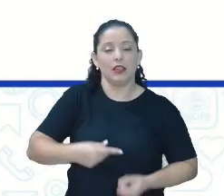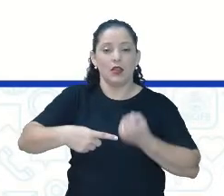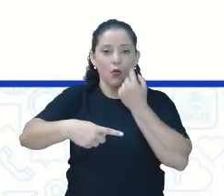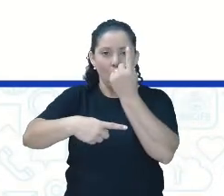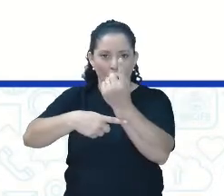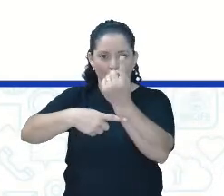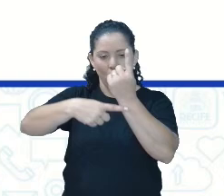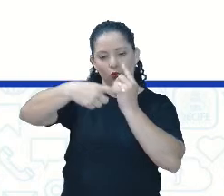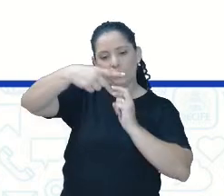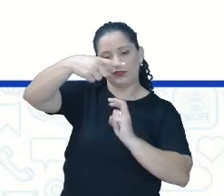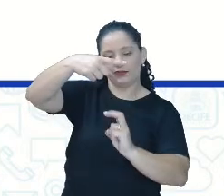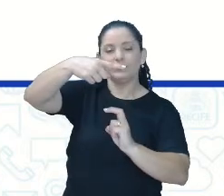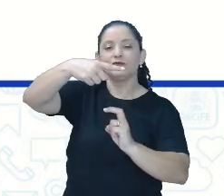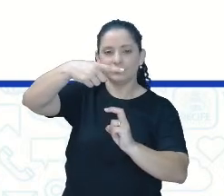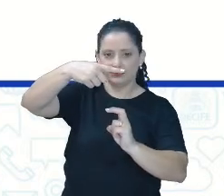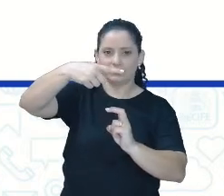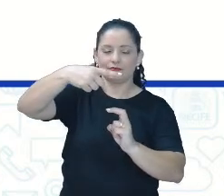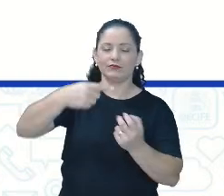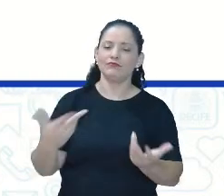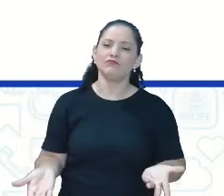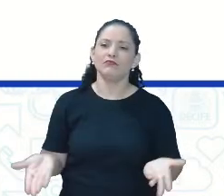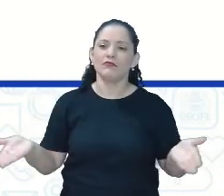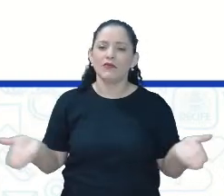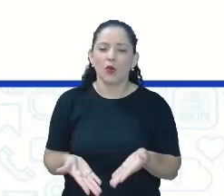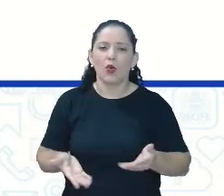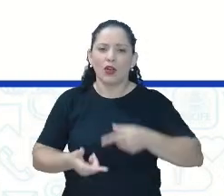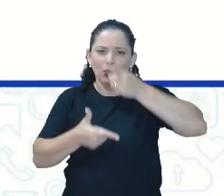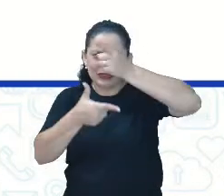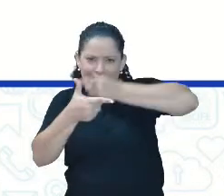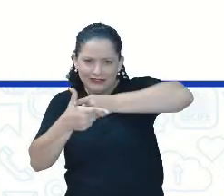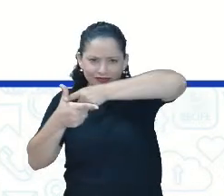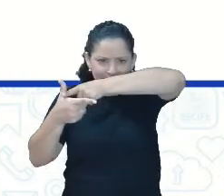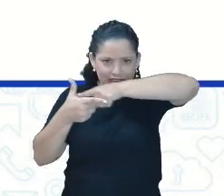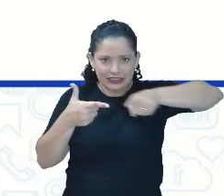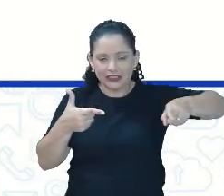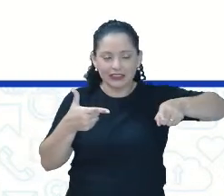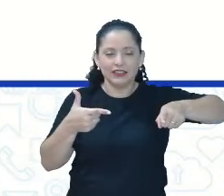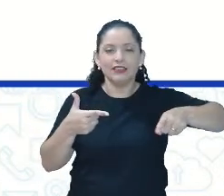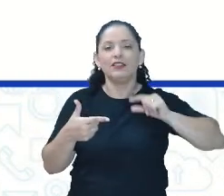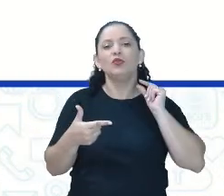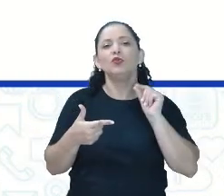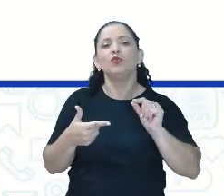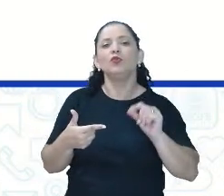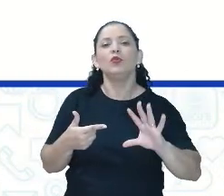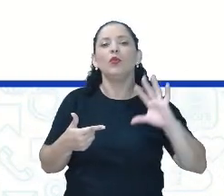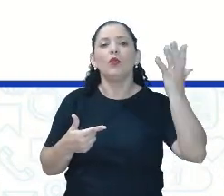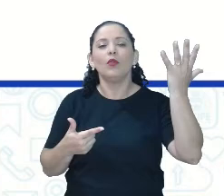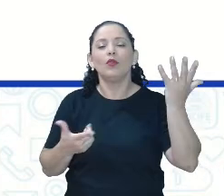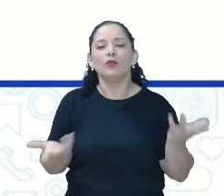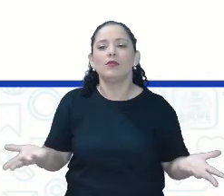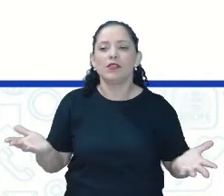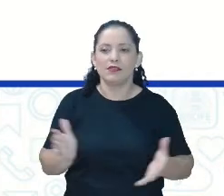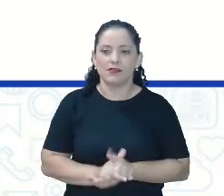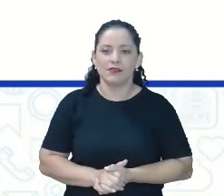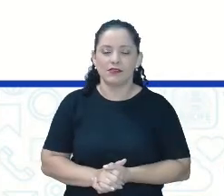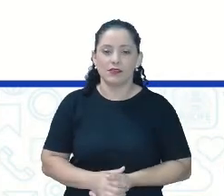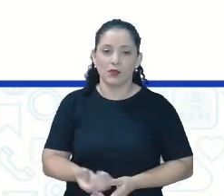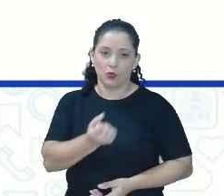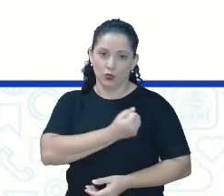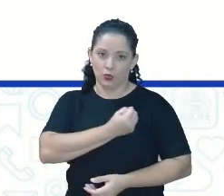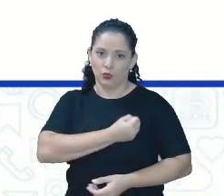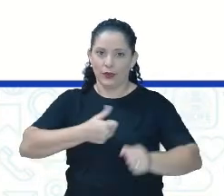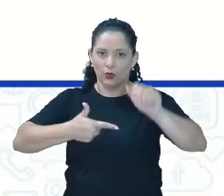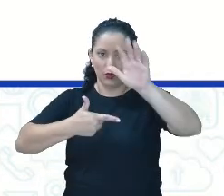1/5, uma fração aí representada. E se eu dividir esses valores, pode notar que o número que está